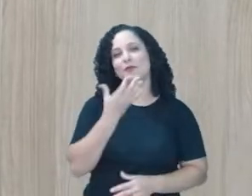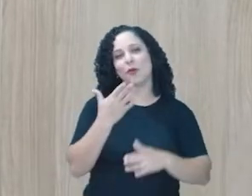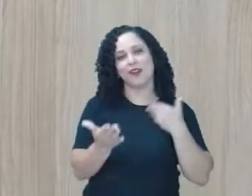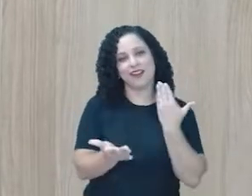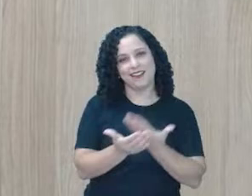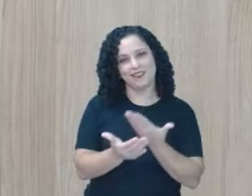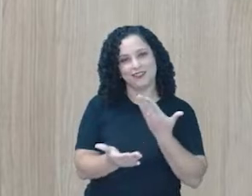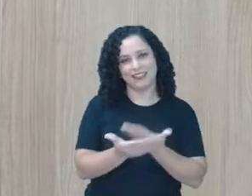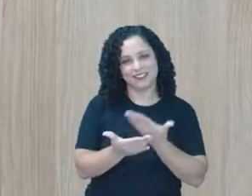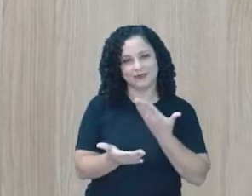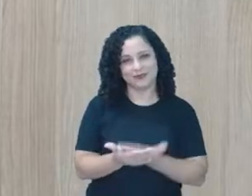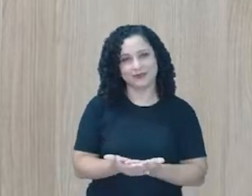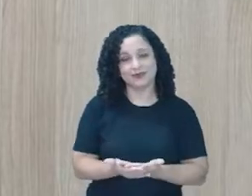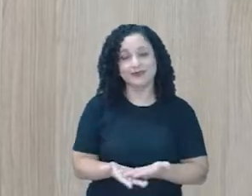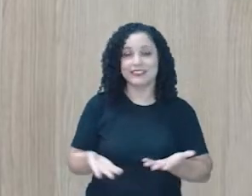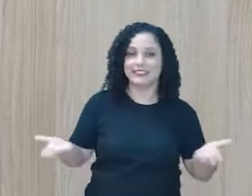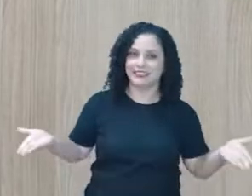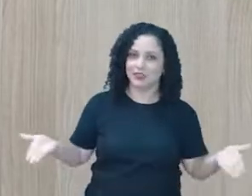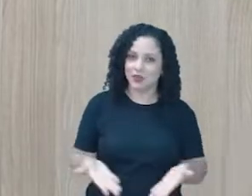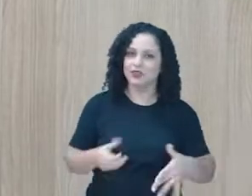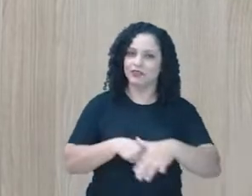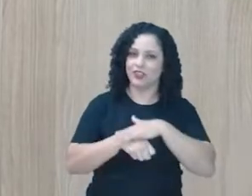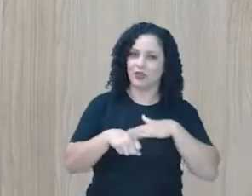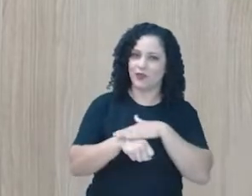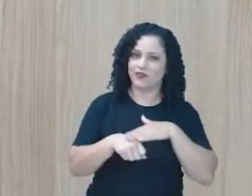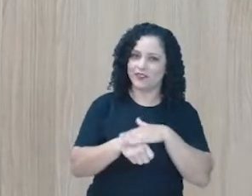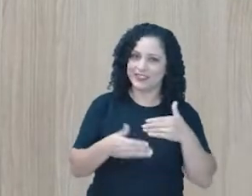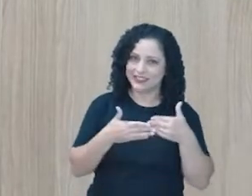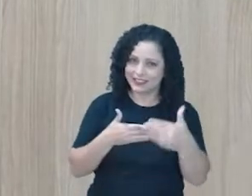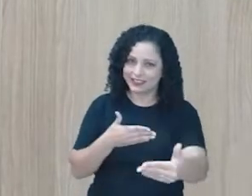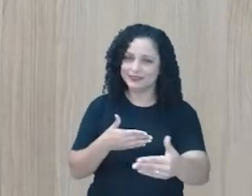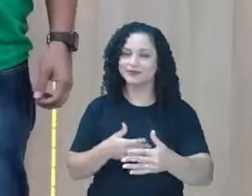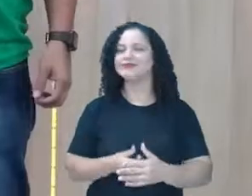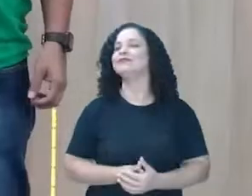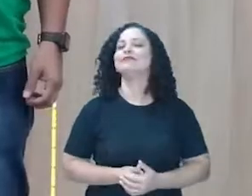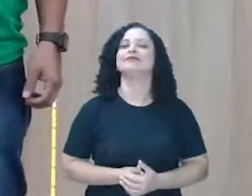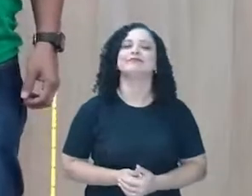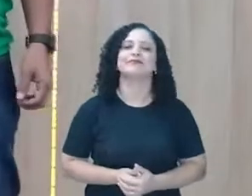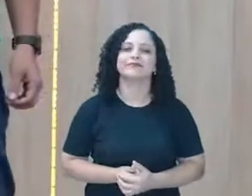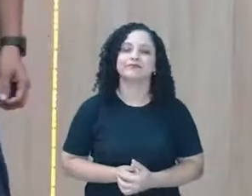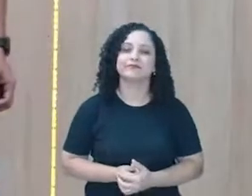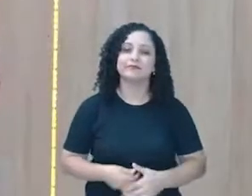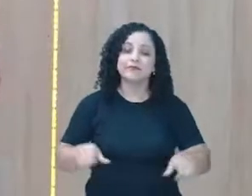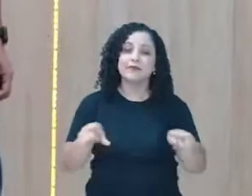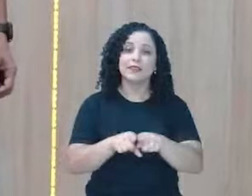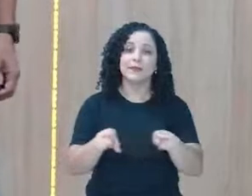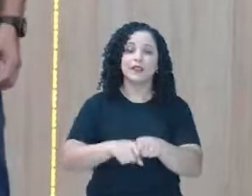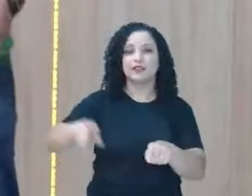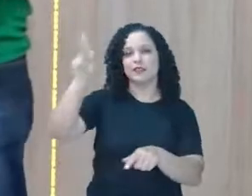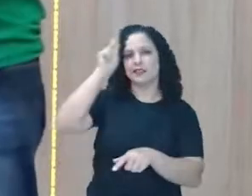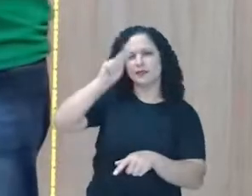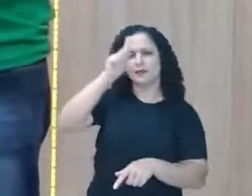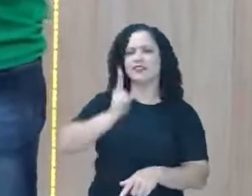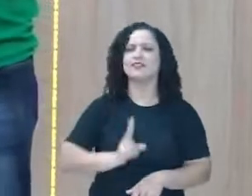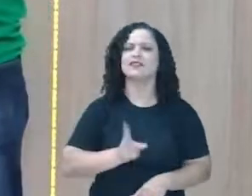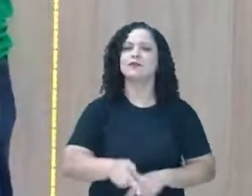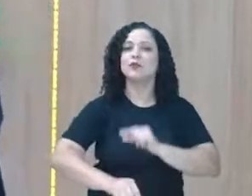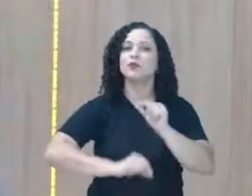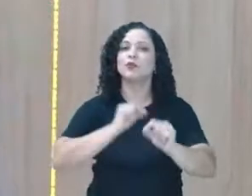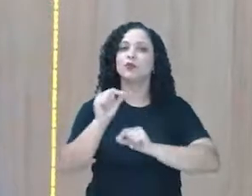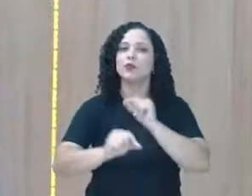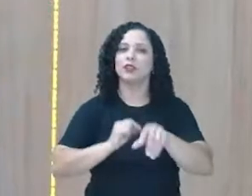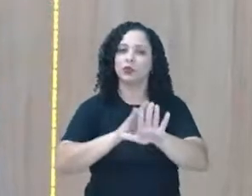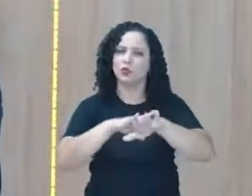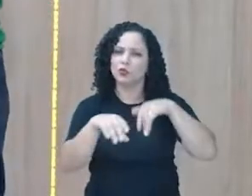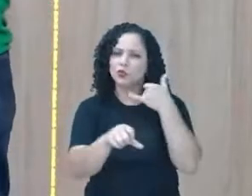bons estudos e a gente vai conversar durante essa aula aqui. Lembrando sempre, né, para seguir,